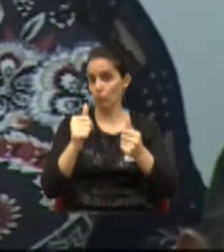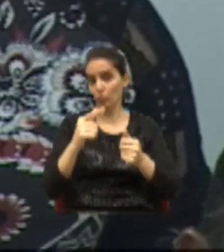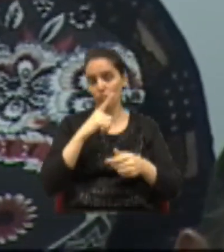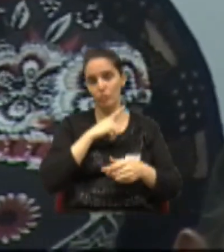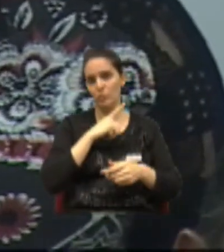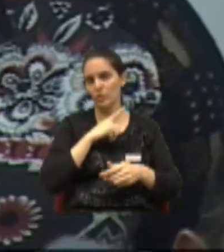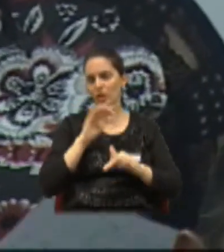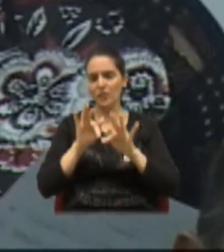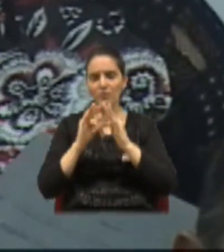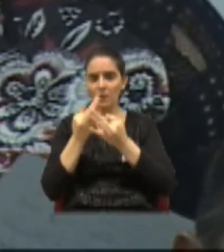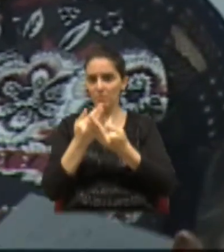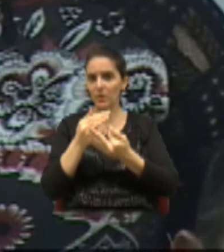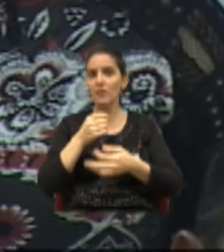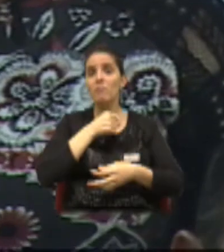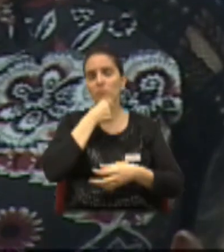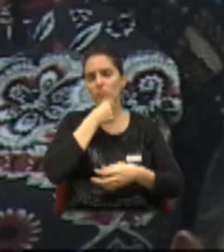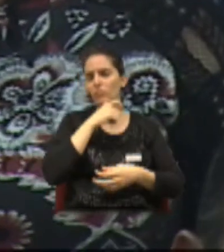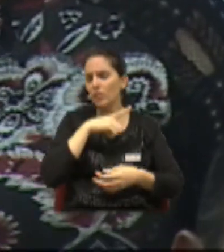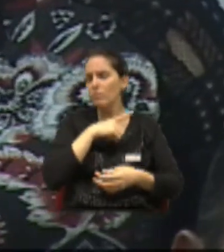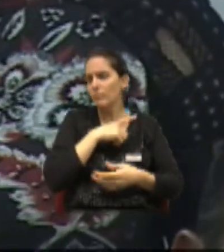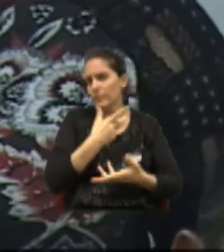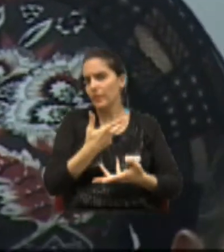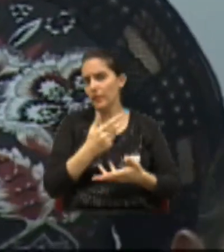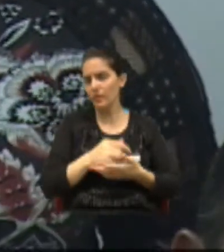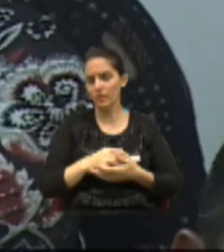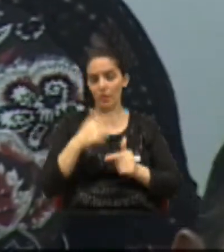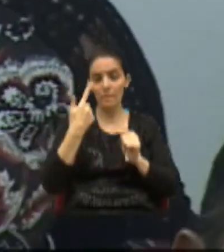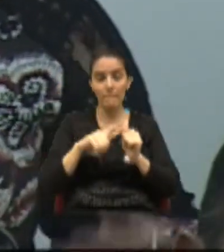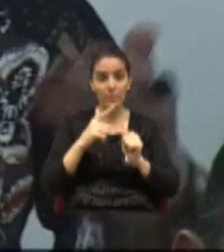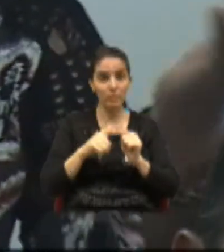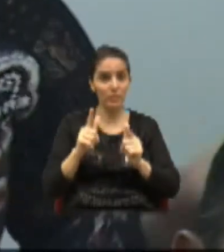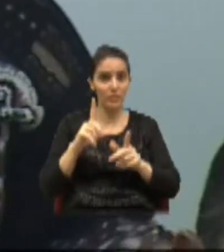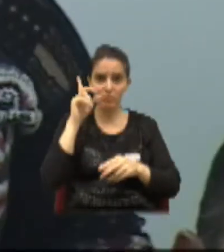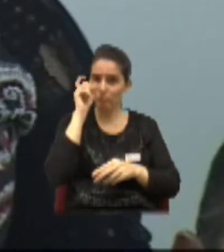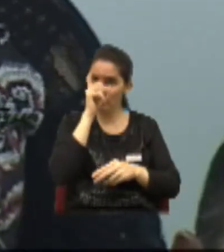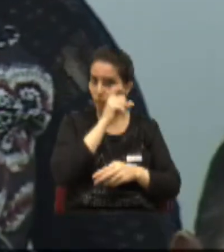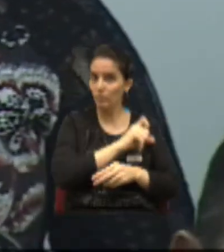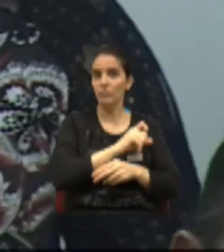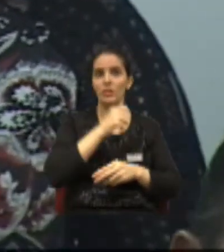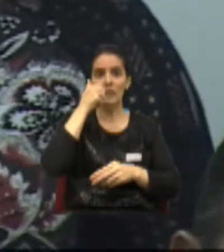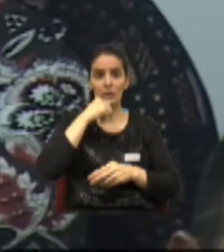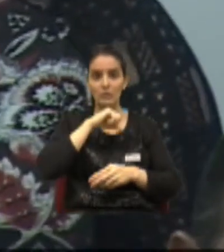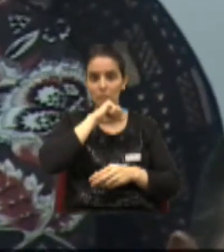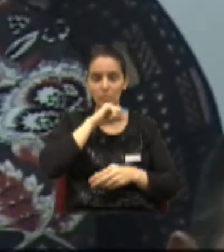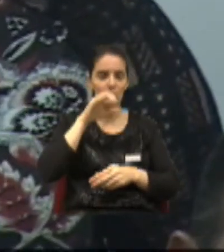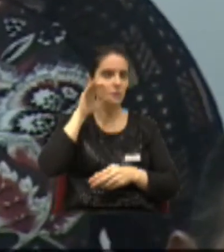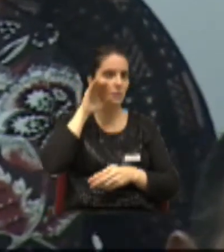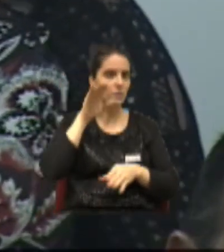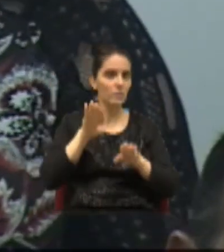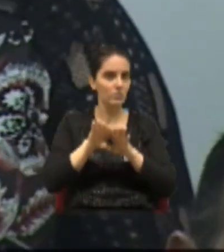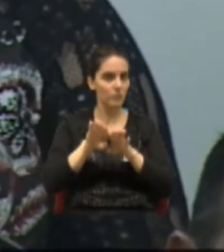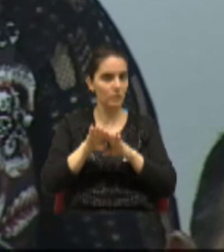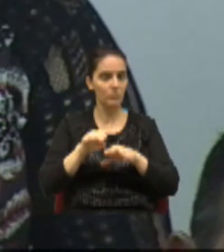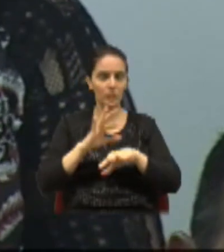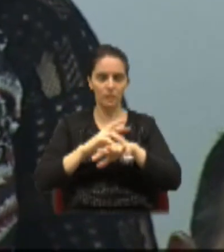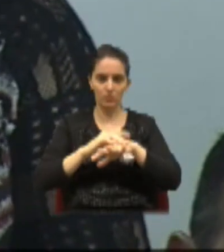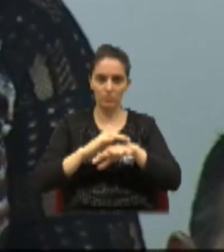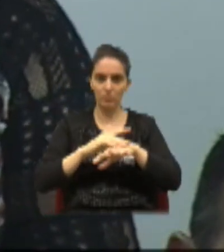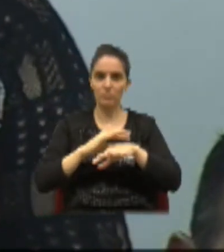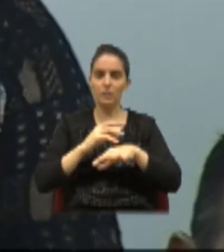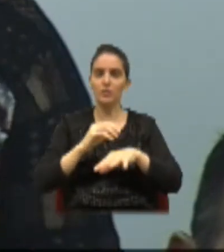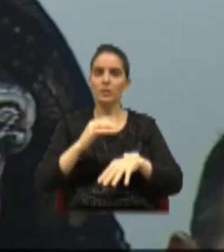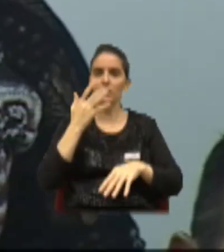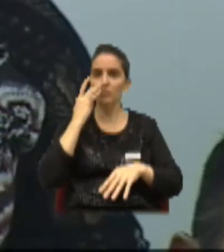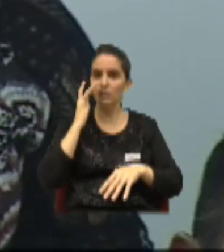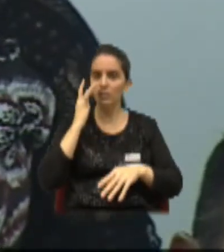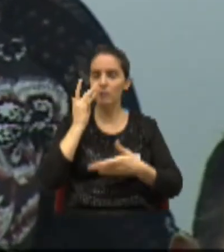não sabe as dificuldades que nós temos com os idosos, inclusive minha mãe, ela teve problema com a osteoporose, na verdade a gente não conhecia essa